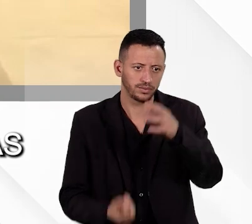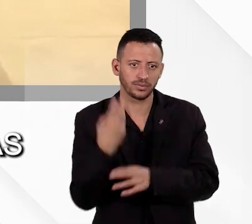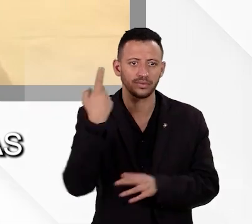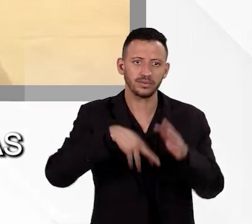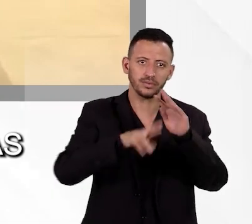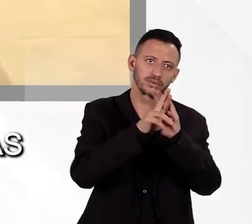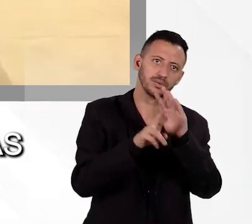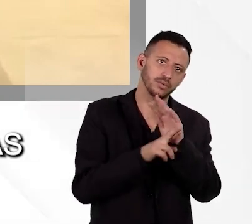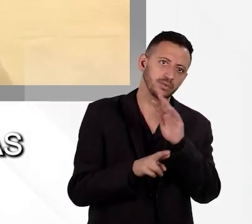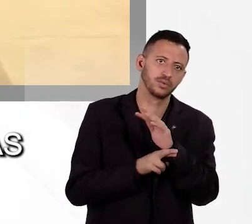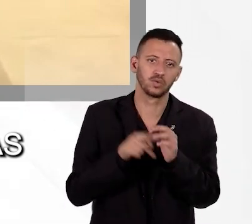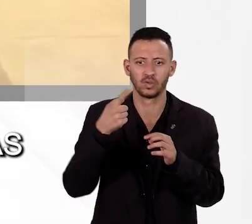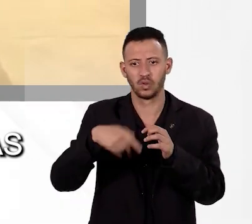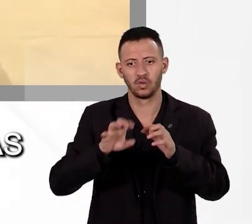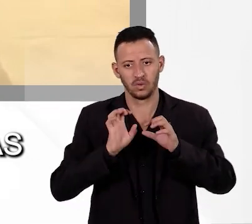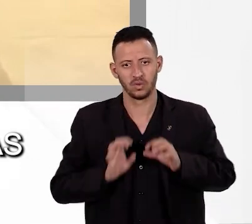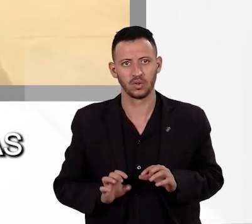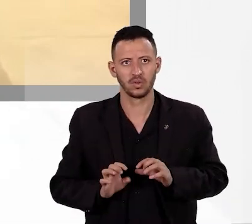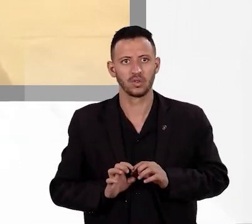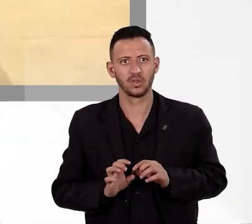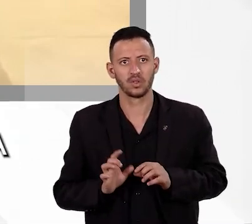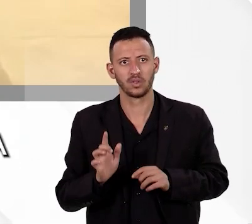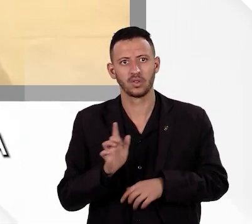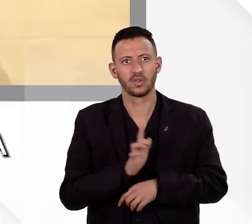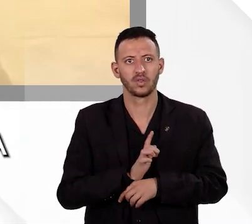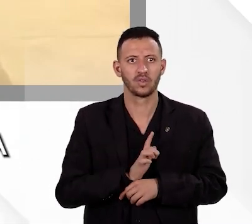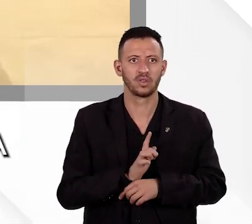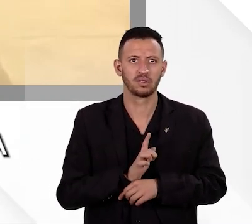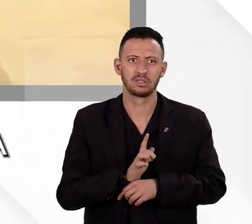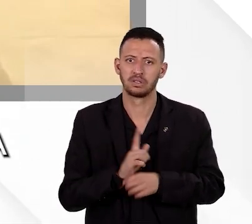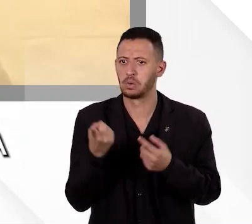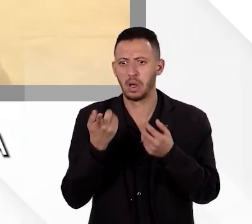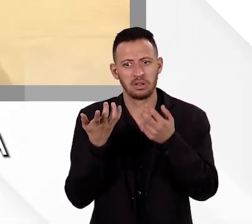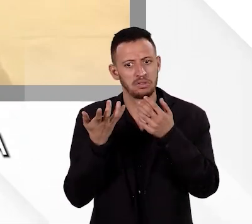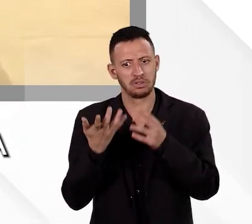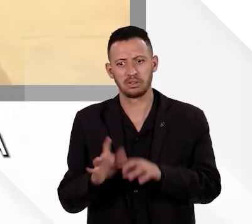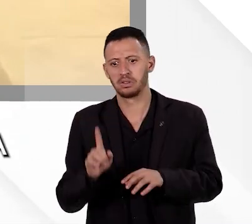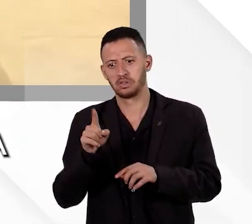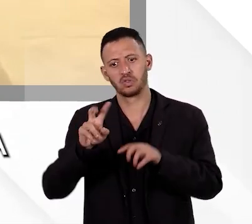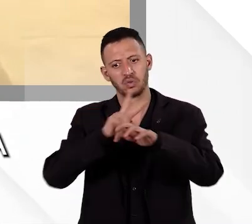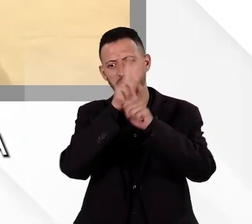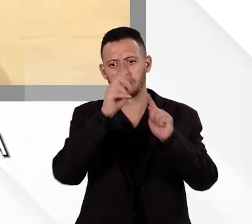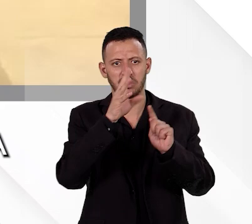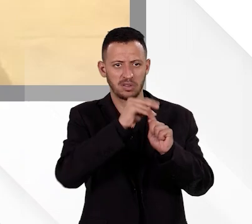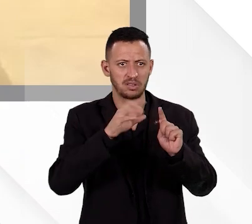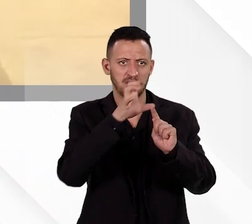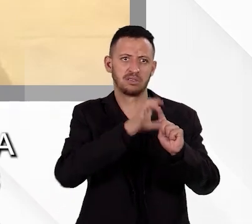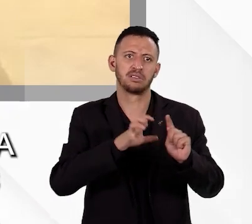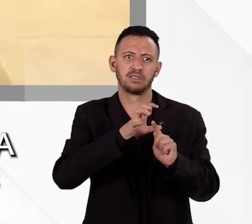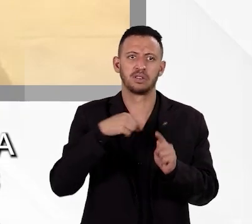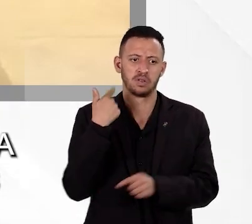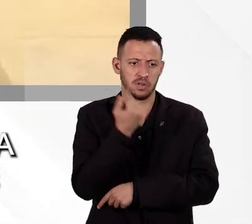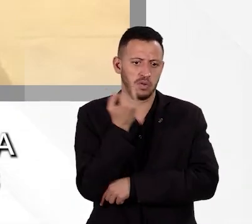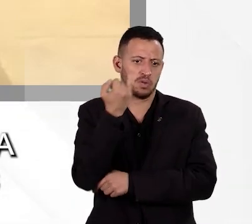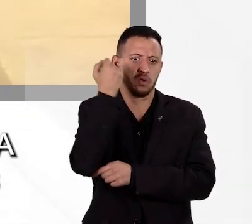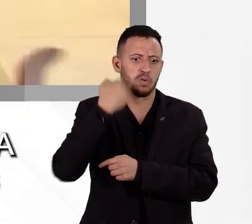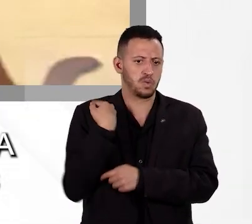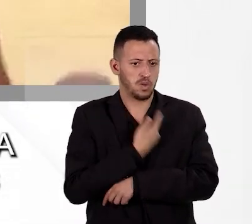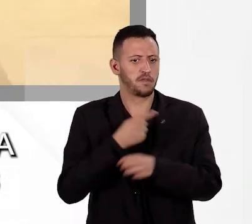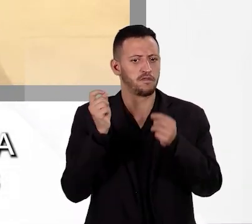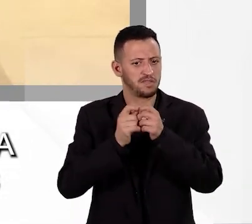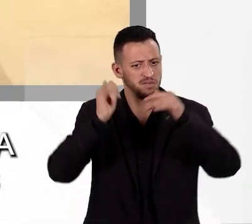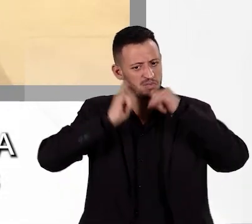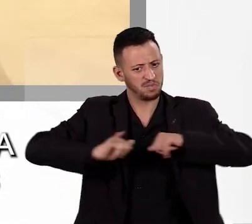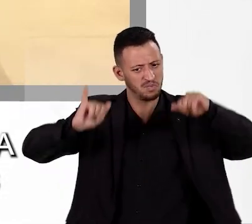pública criar normas e códigos de conduta que expressem uma tolerância zero ao assédio moral. E é importante que a gente faça